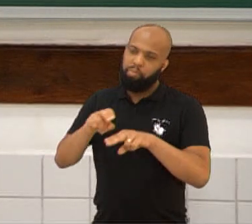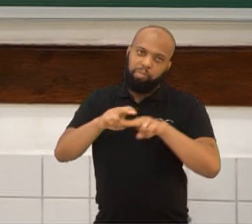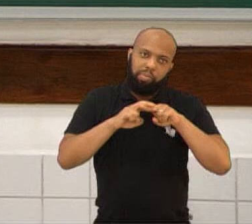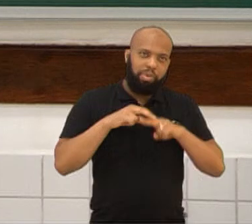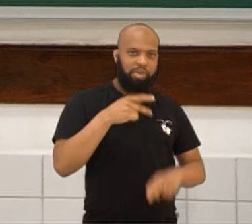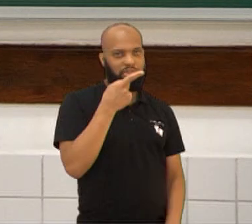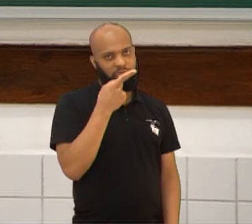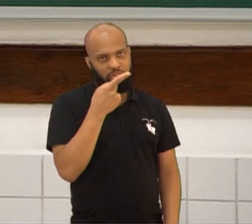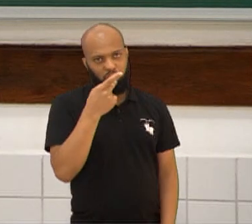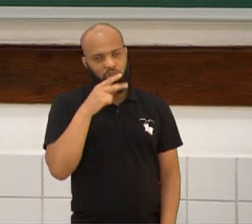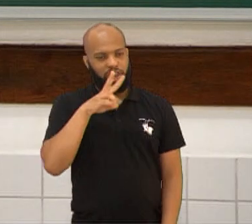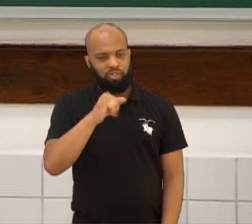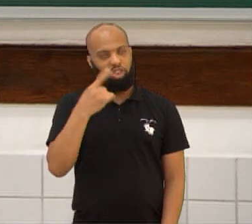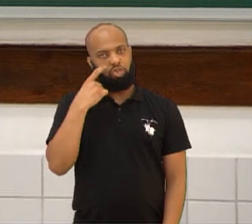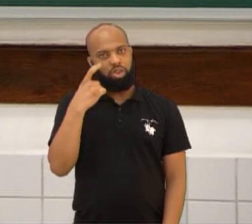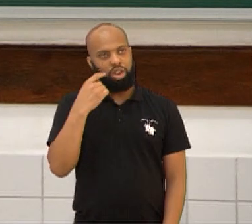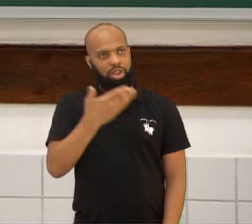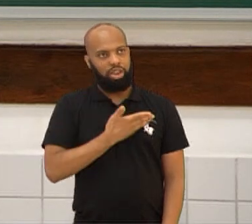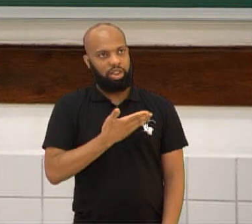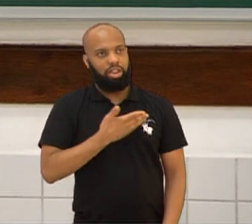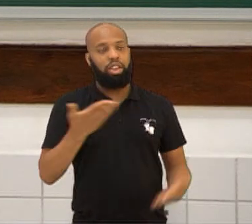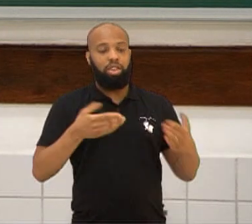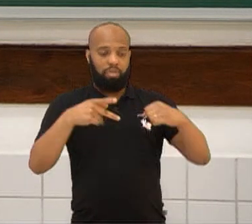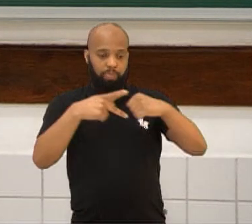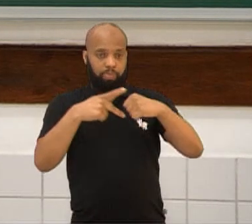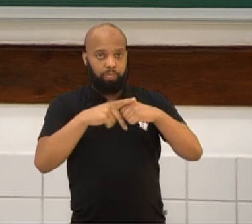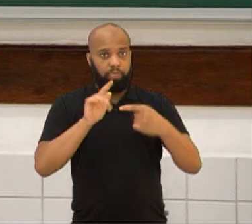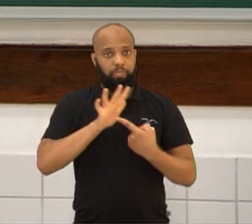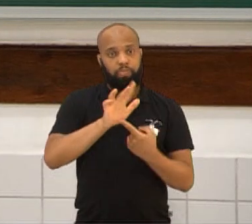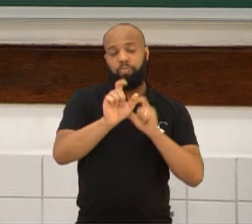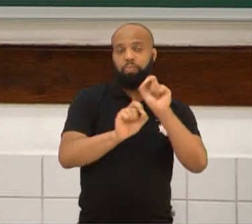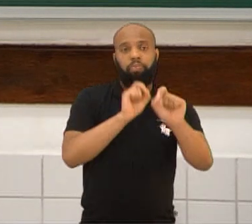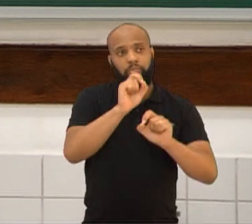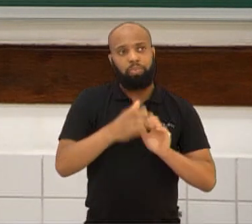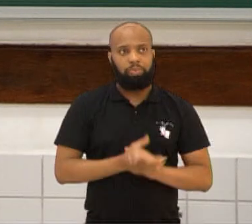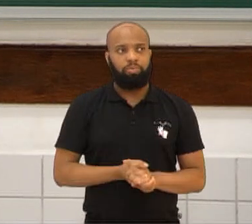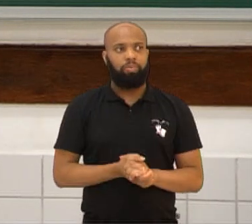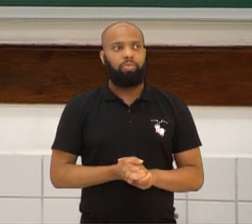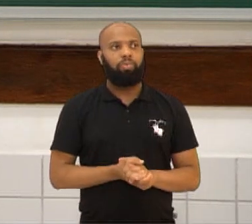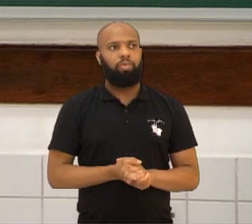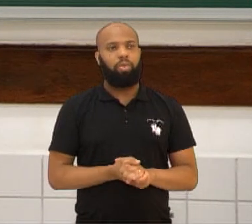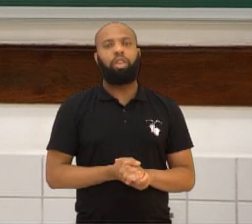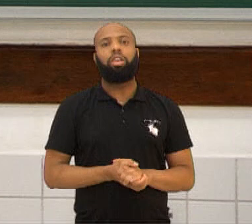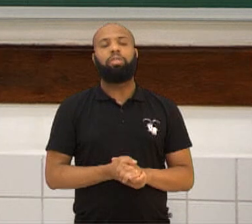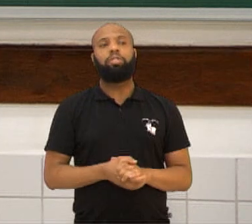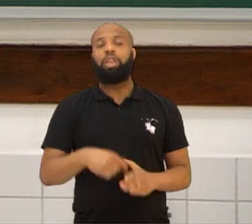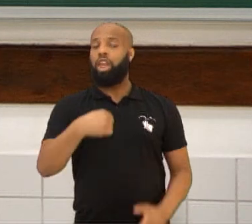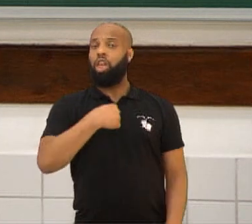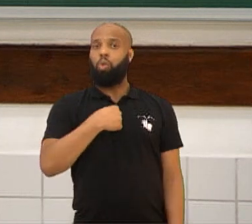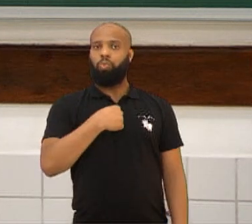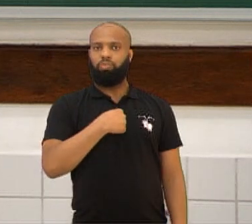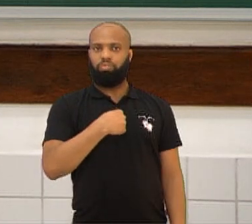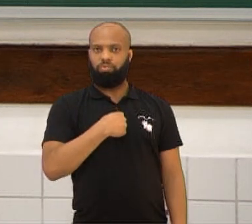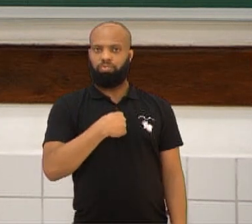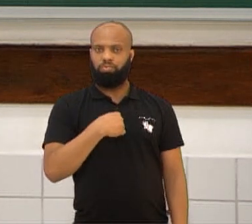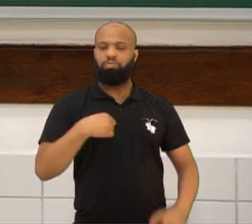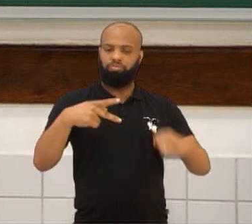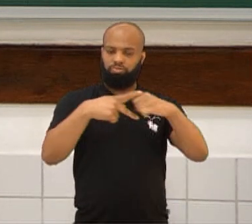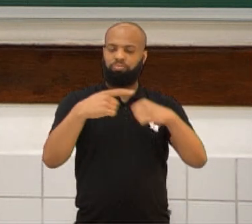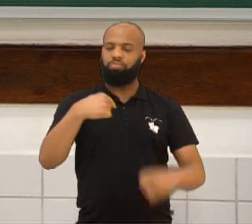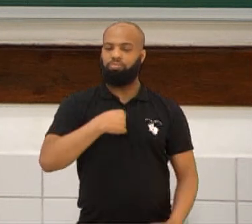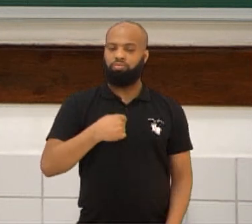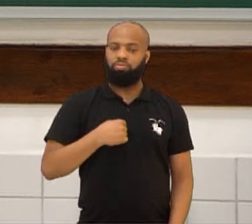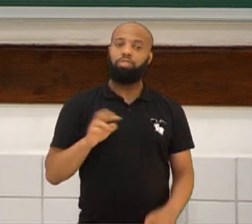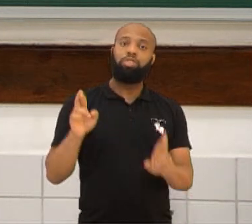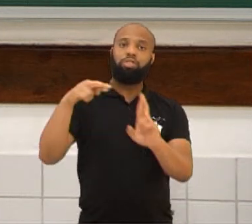né? O pronome em destaque é o pronome pessoal do caso reto, eu. E ele se refere à